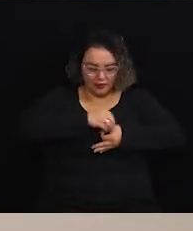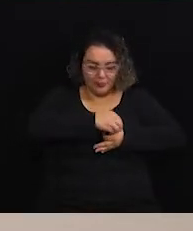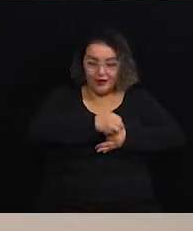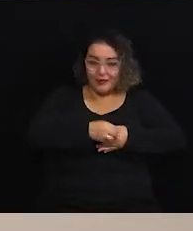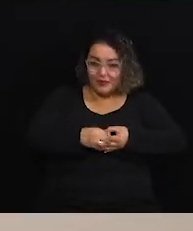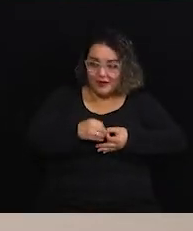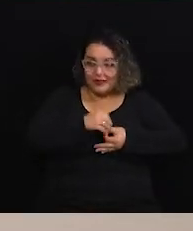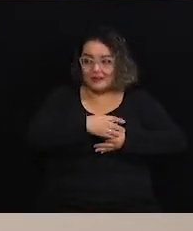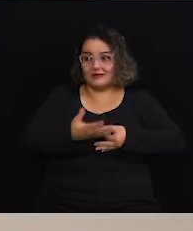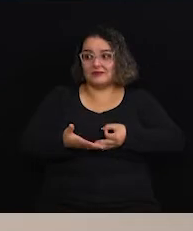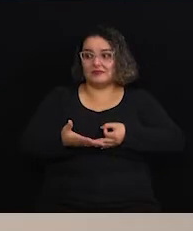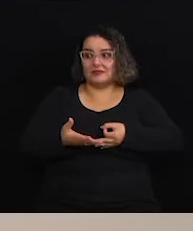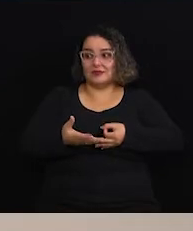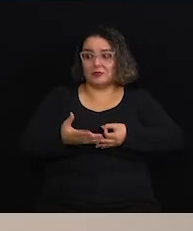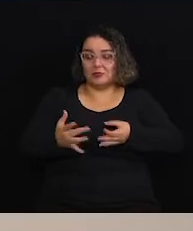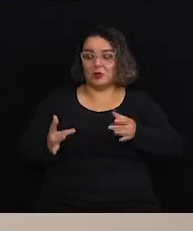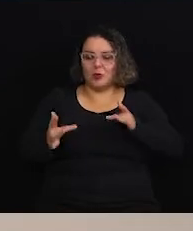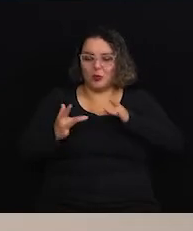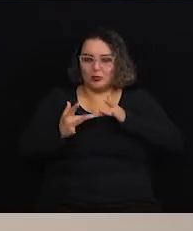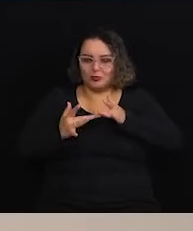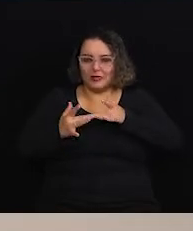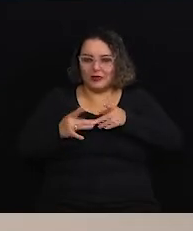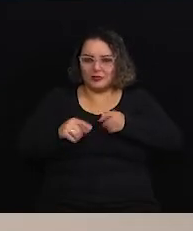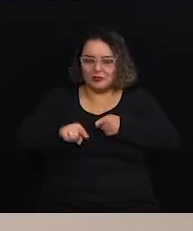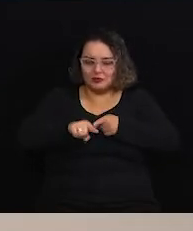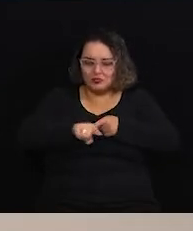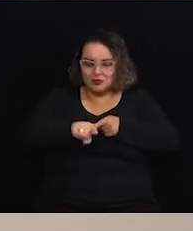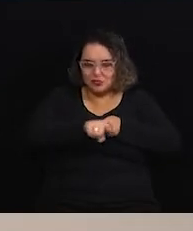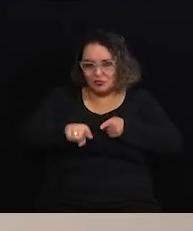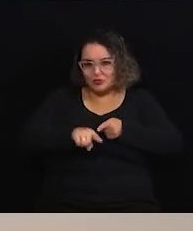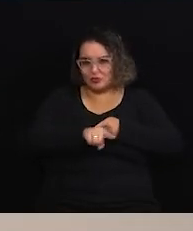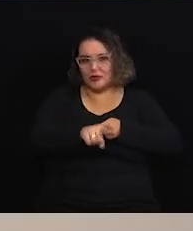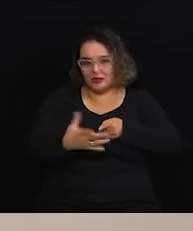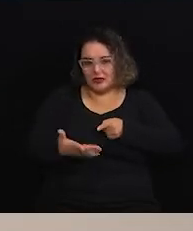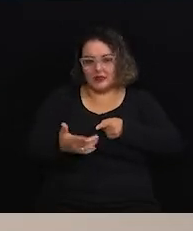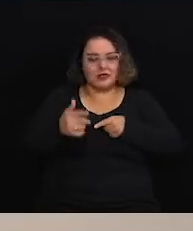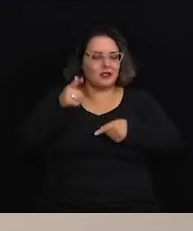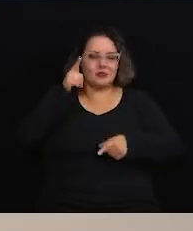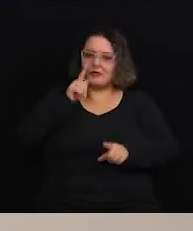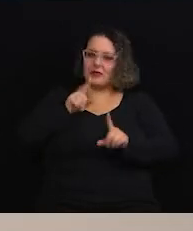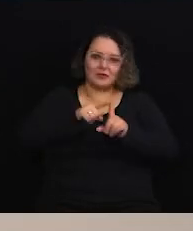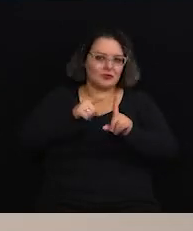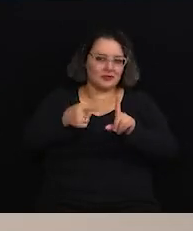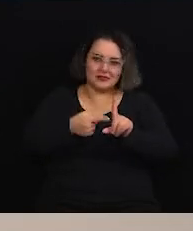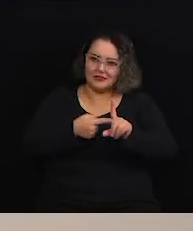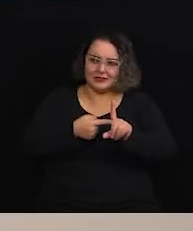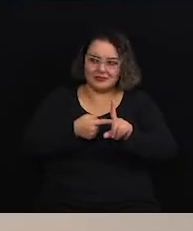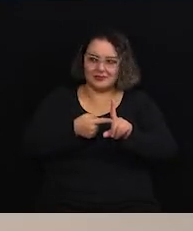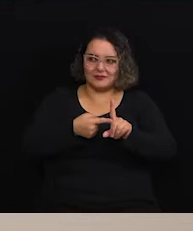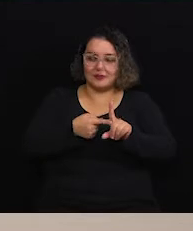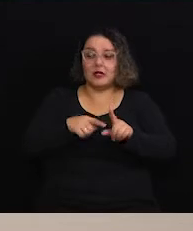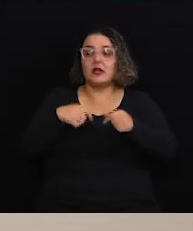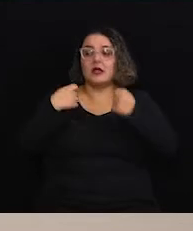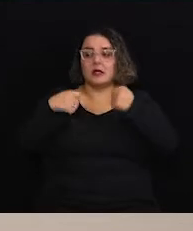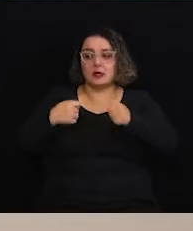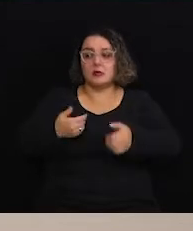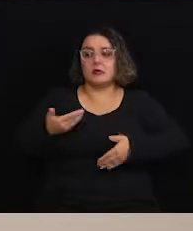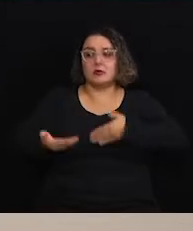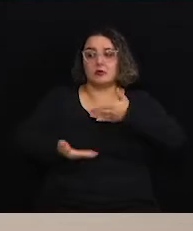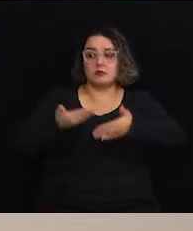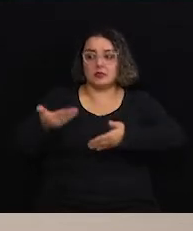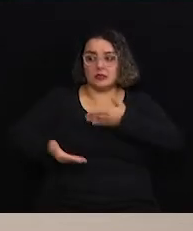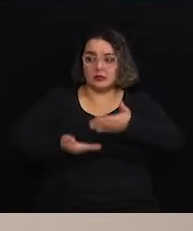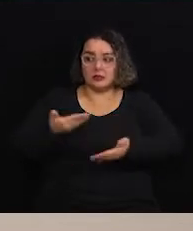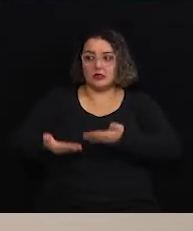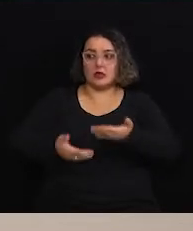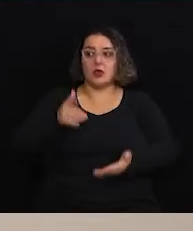na implantação do embrião, e vai levar a uma infertilidade, né. Então, essas mulheres, às vezes, elas precisam de